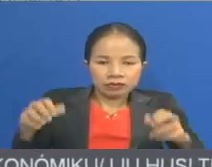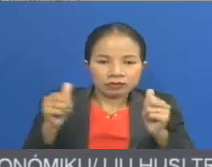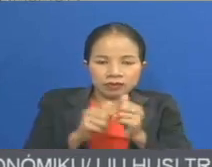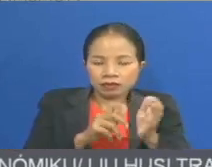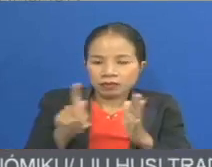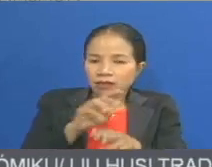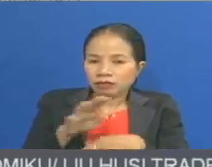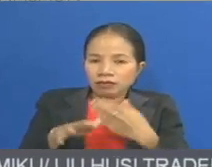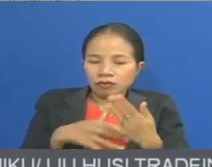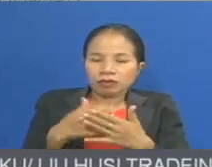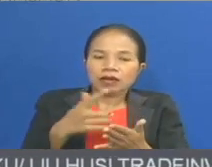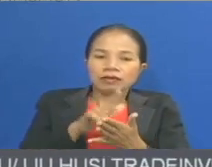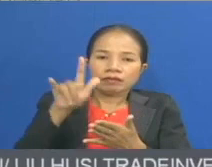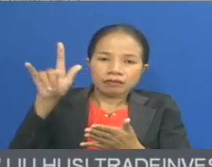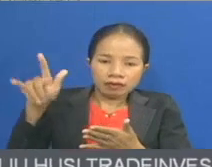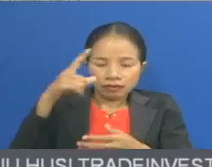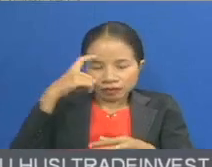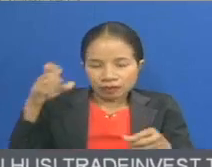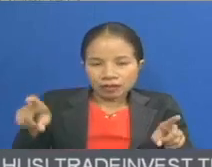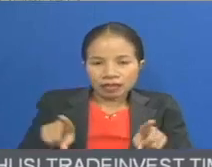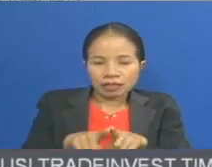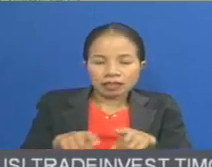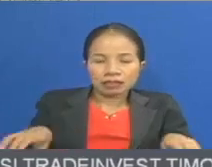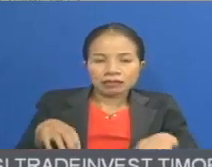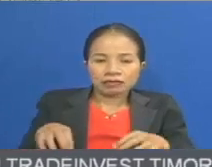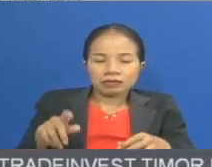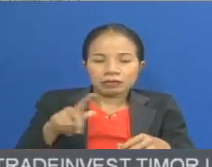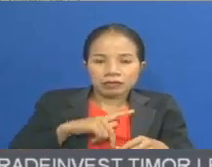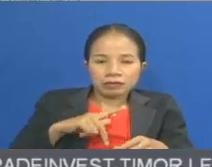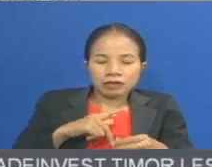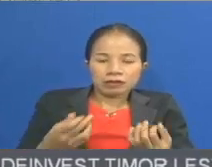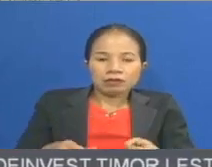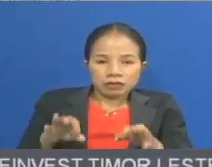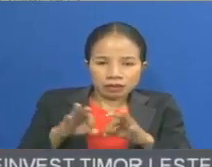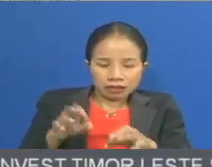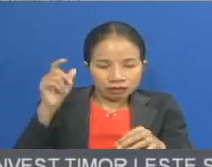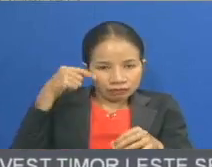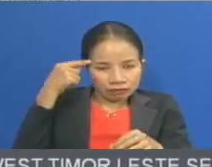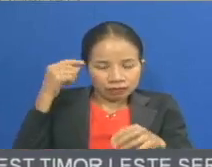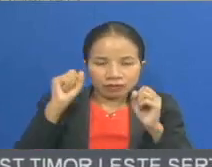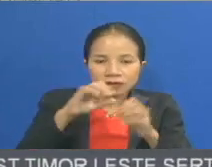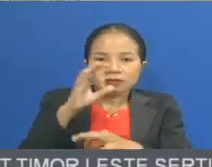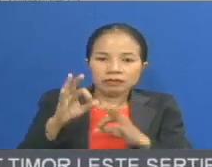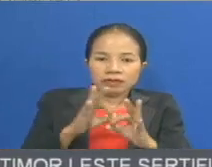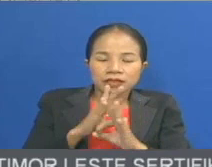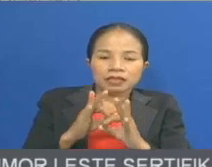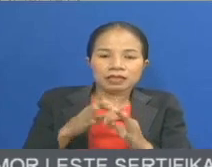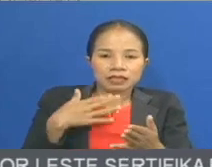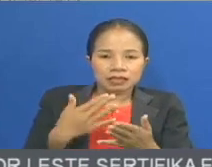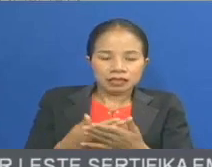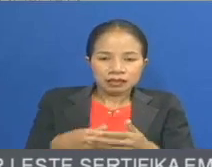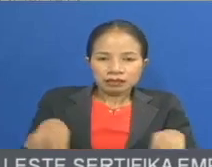investimento automático aerolínea. Também, nesse setor privado, pode ser importante o governo pelo garante estabilidade, a Tubela